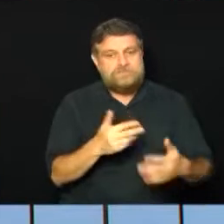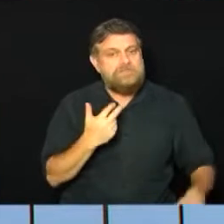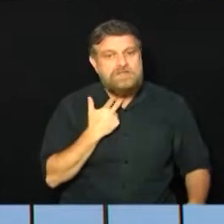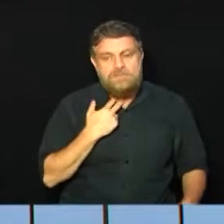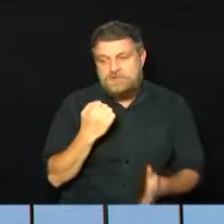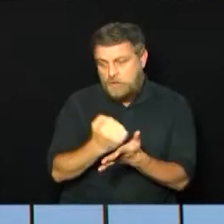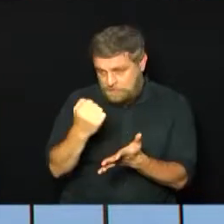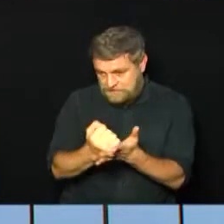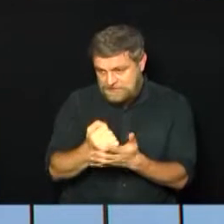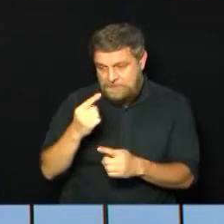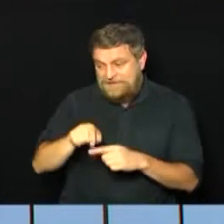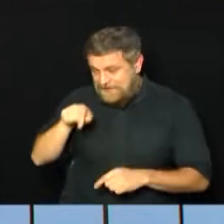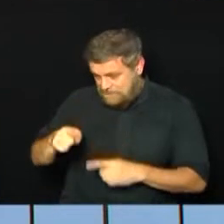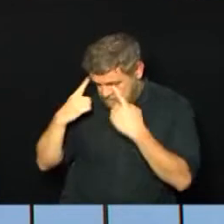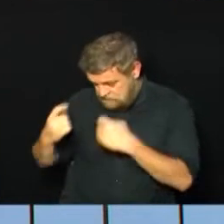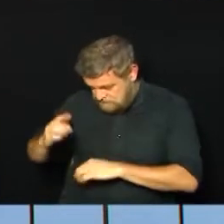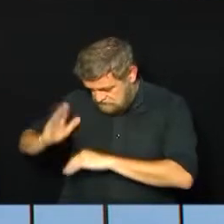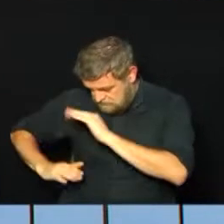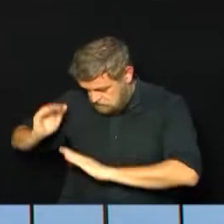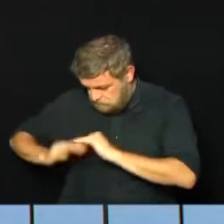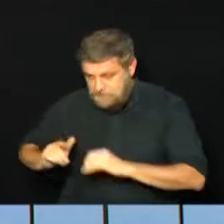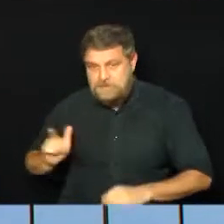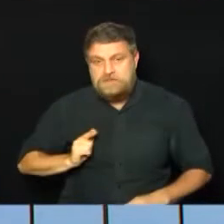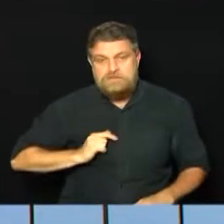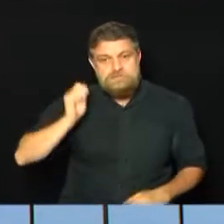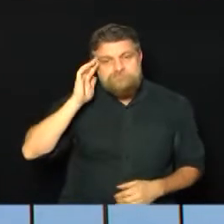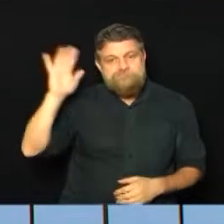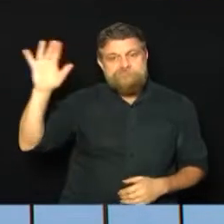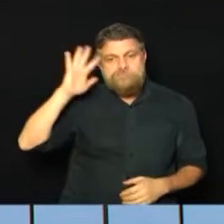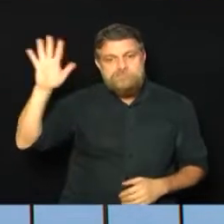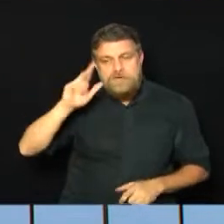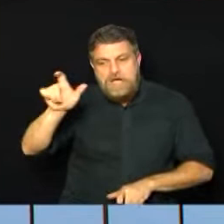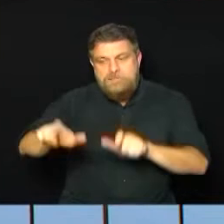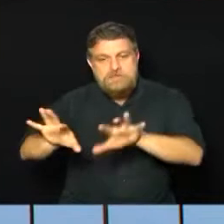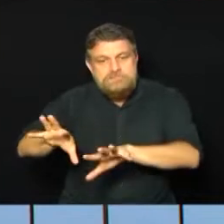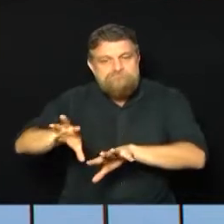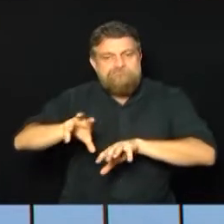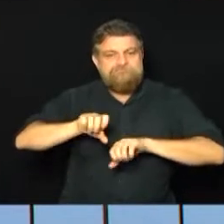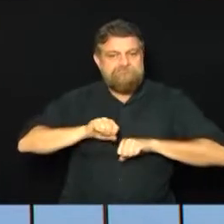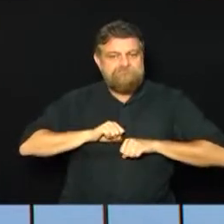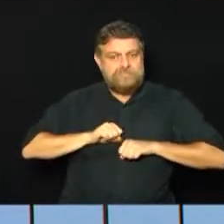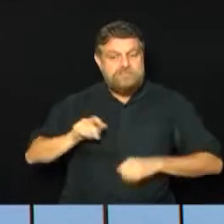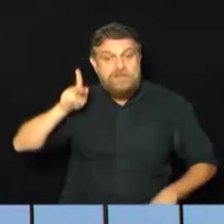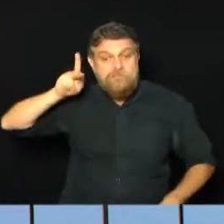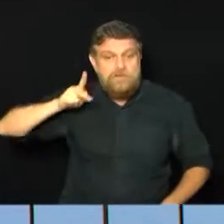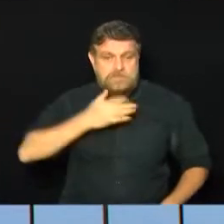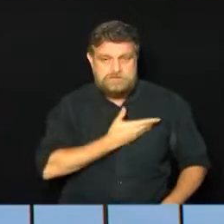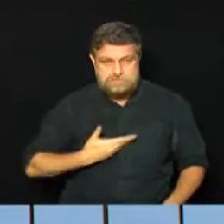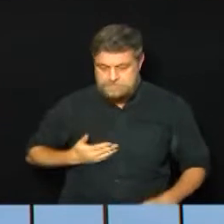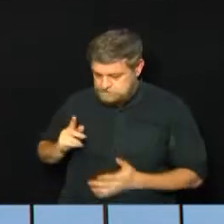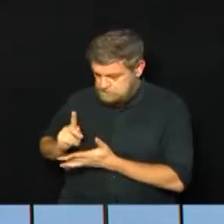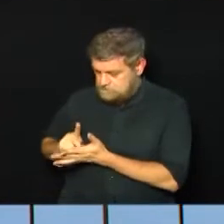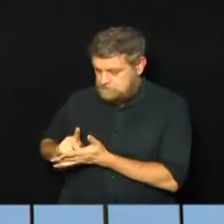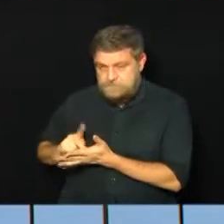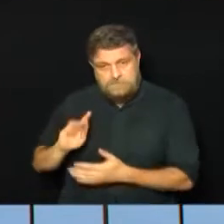coisas, automaticamente isso vai ficando no imaginário das pessoas, vai virando uma política pública realmente. Então,